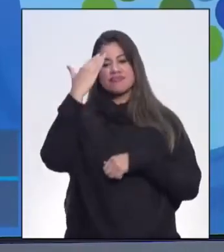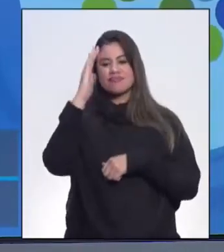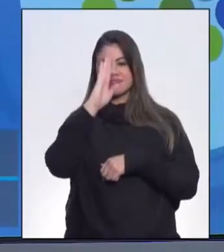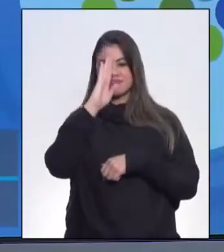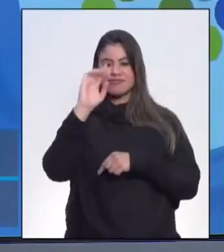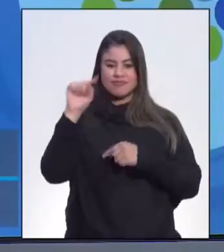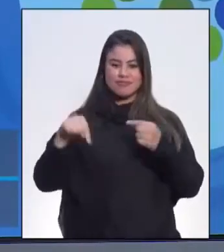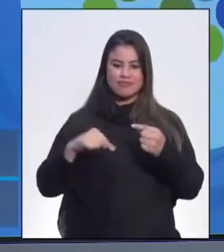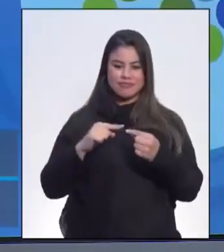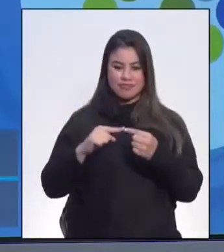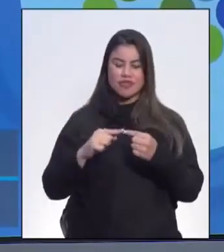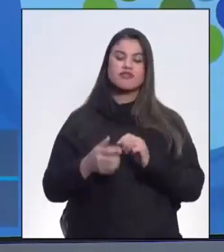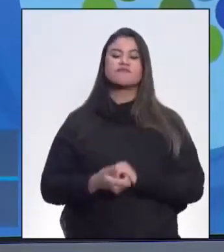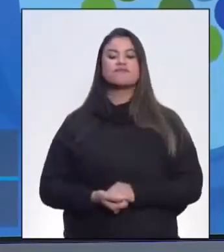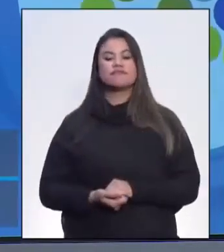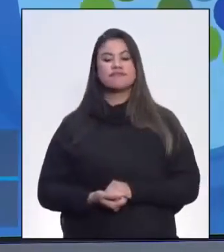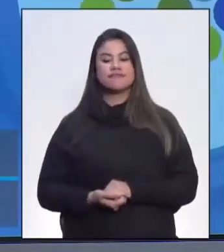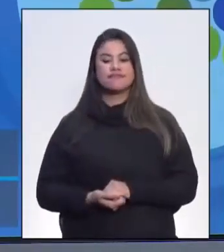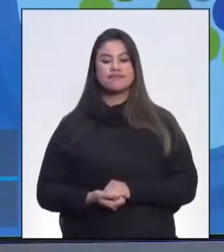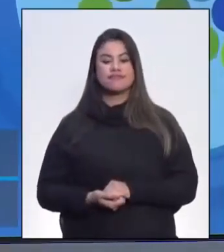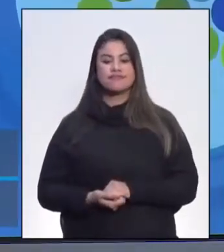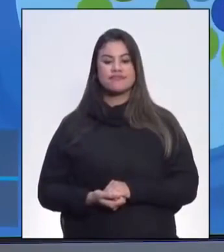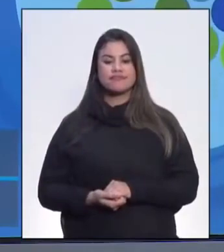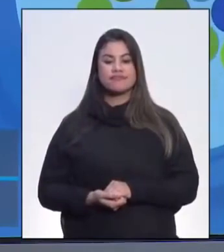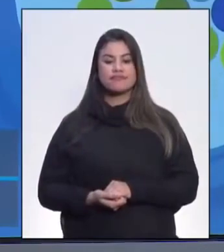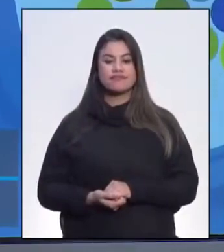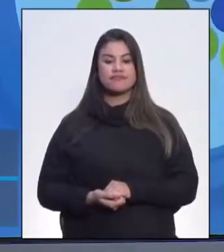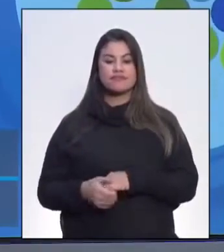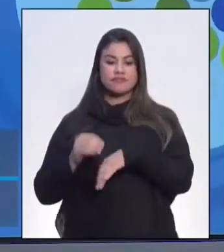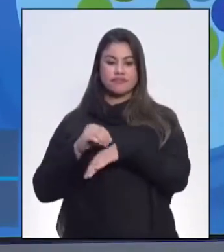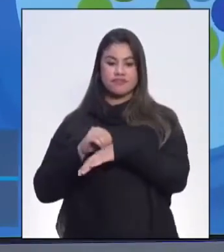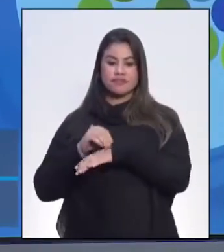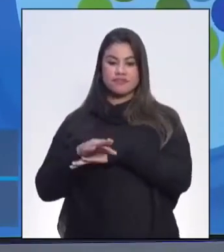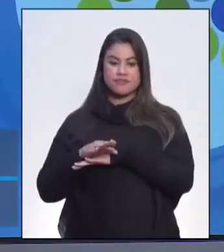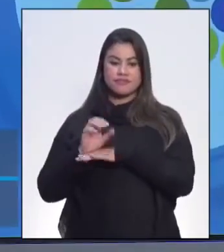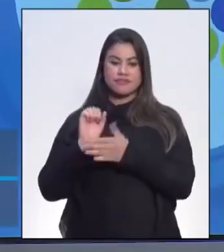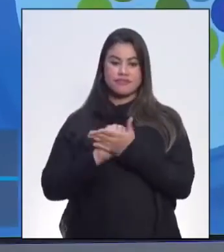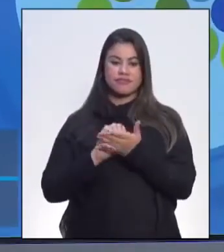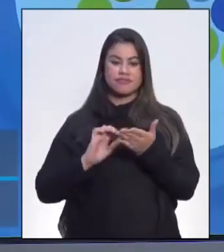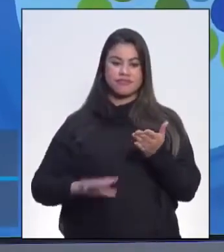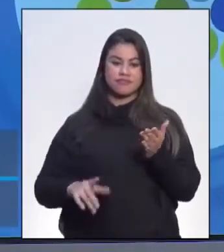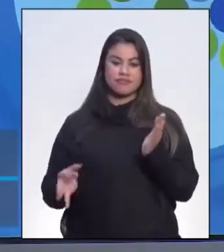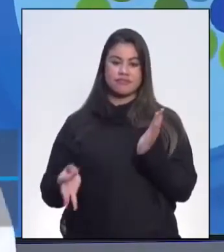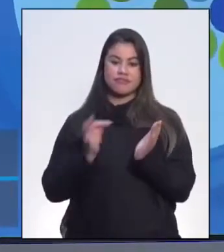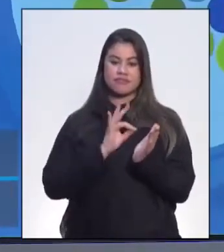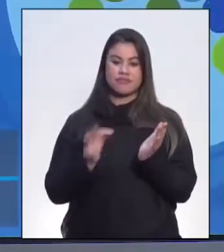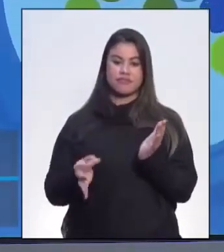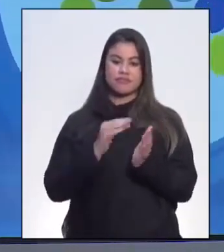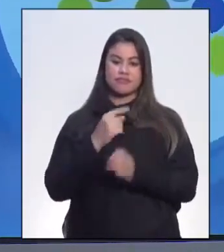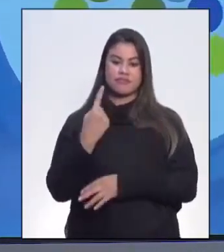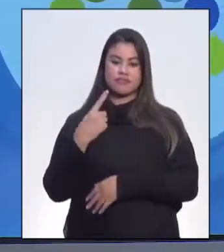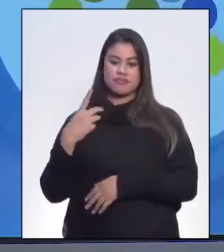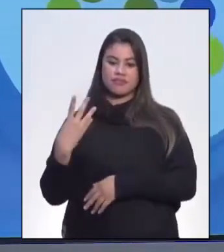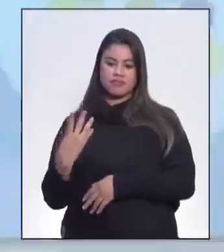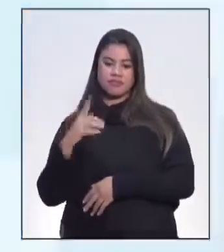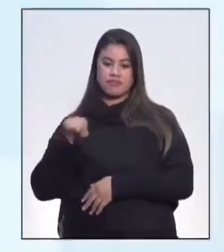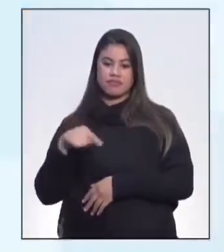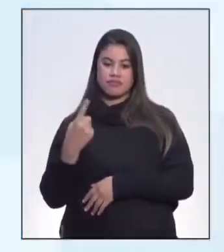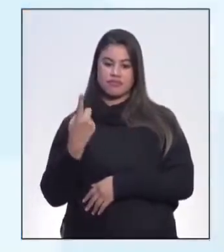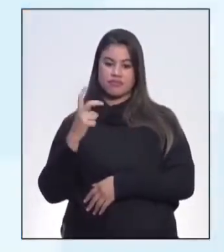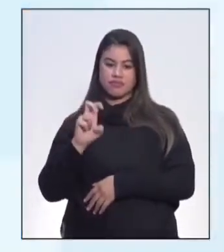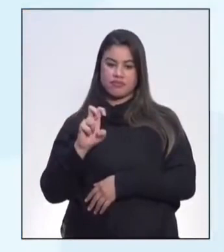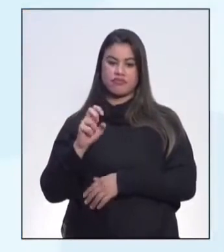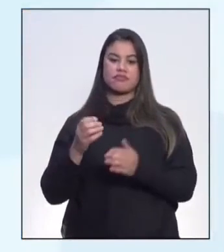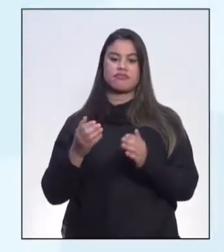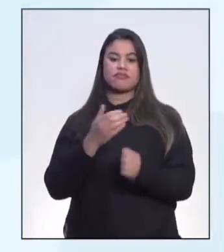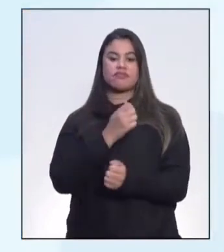era isso que eu queria. Tá ok? Bom, sugestão de atividade. Páginas 14 e 15 do caderno do aluno, se você ainda não fez,